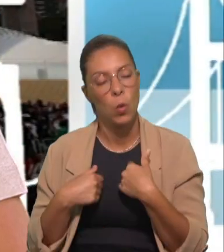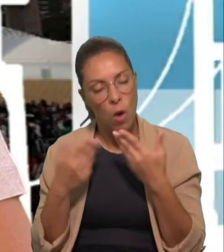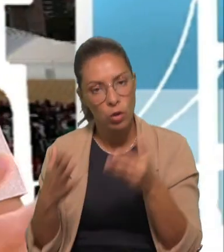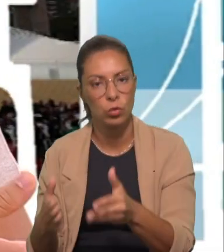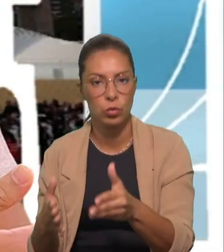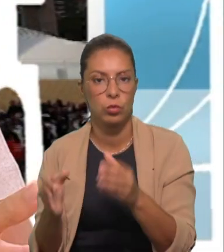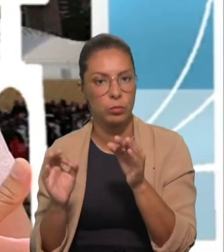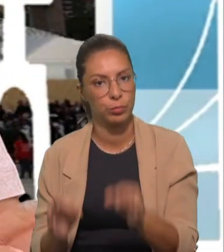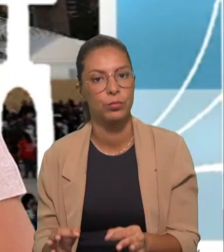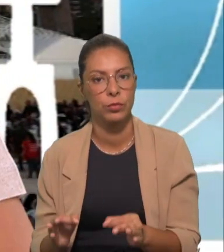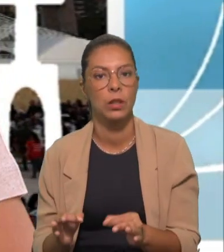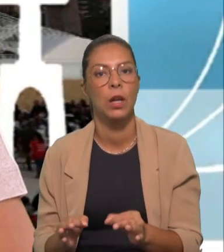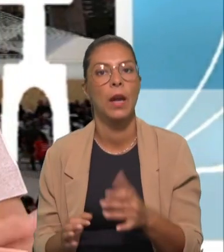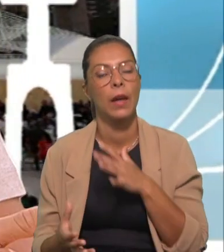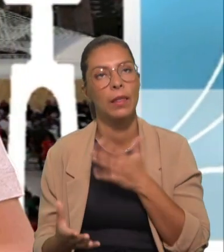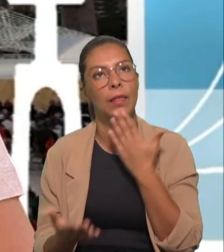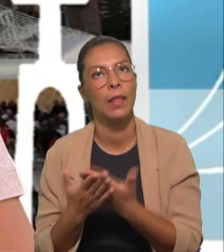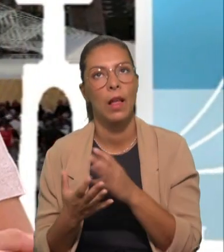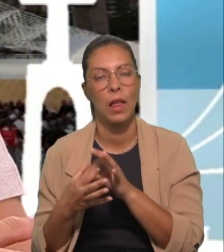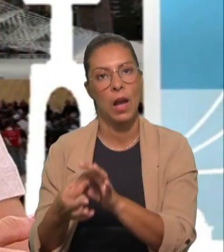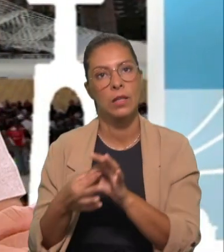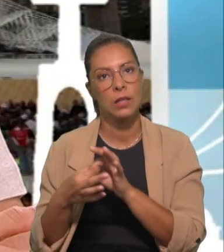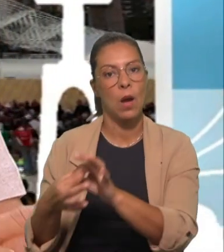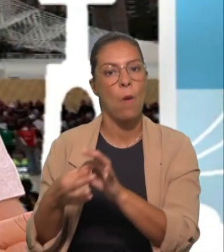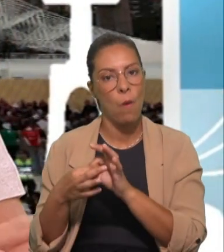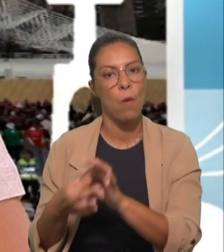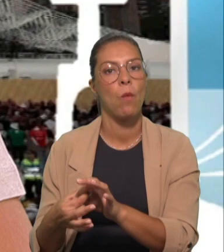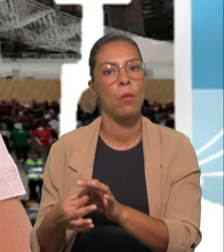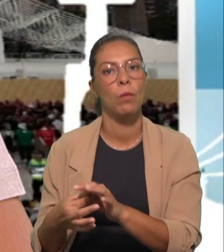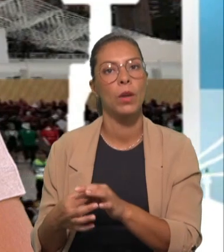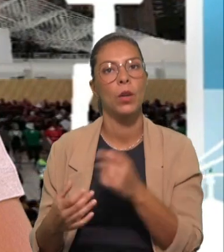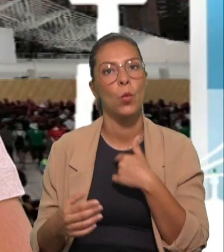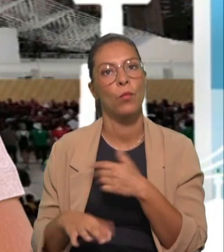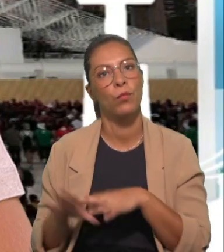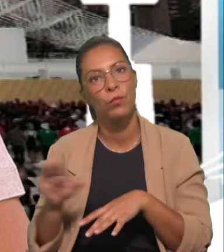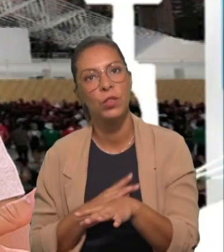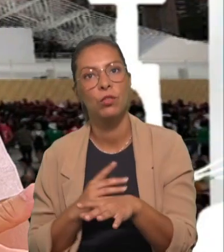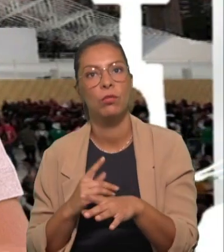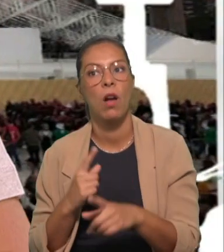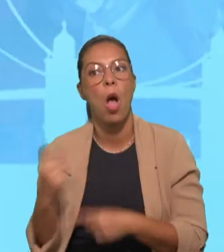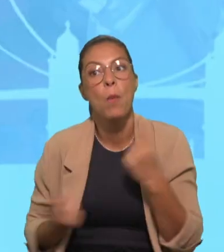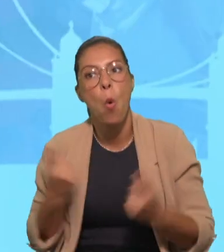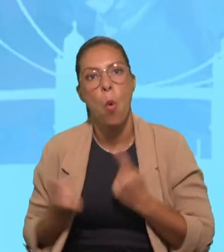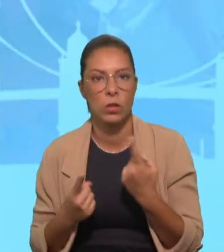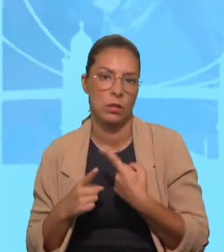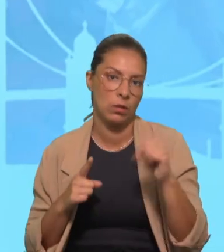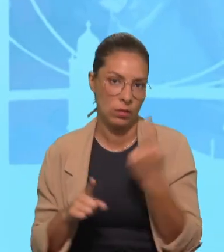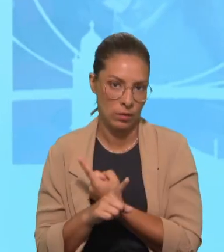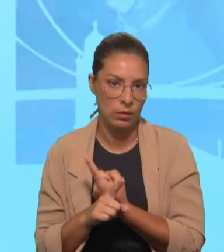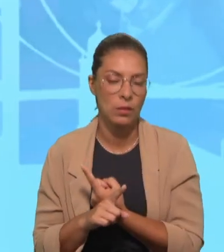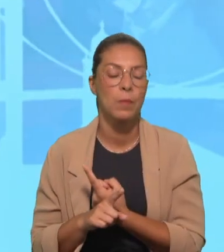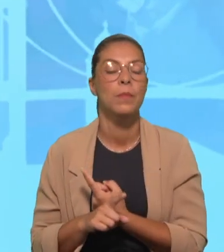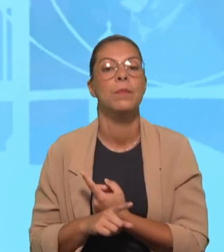também permita fazer esta ligação e permita mostrar que também fiz alguma coisa. No grupo em si,